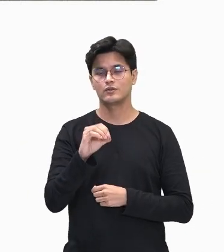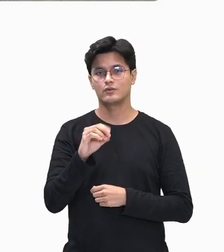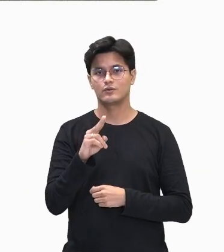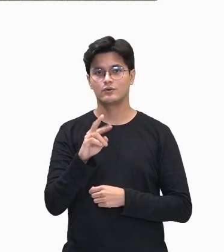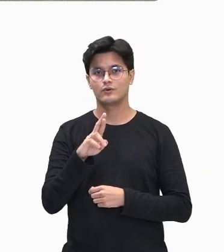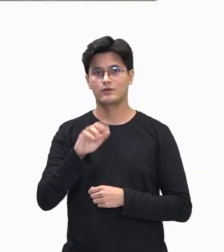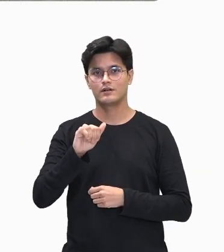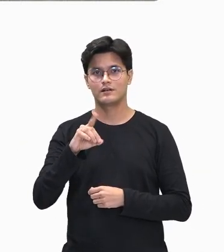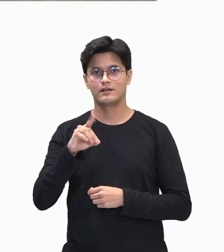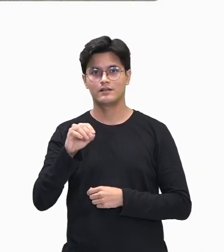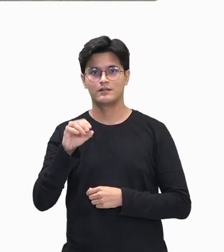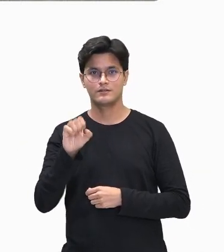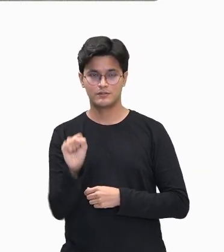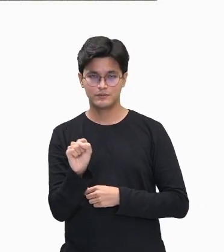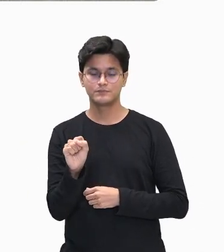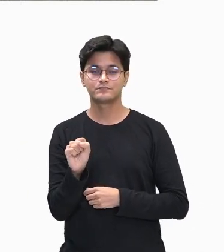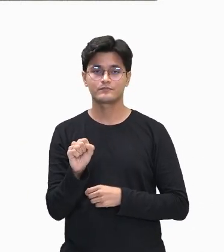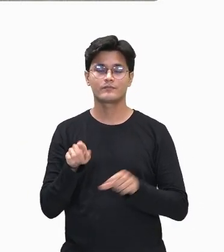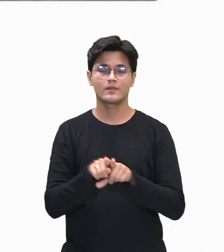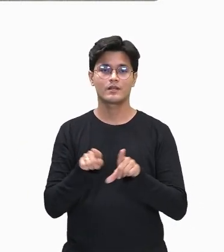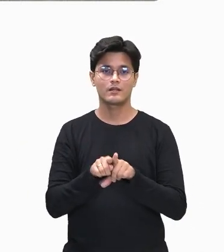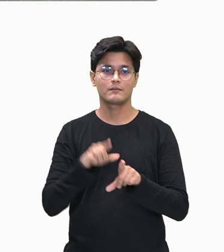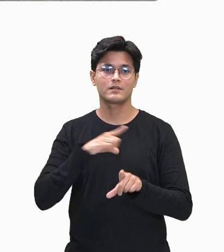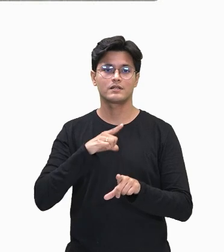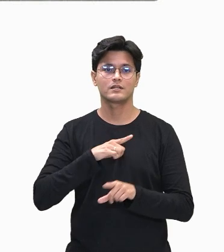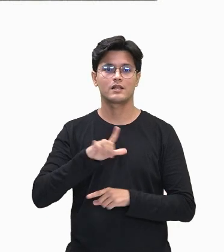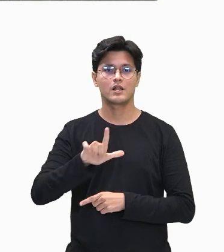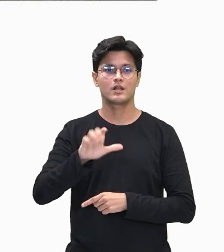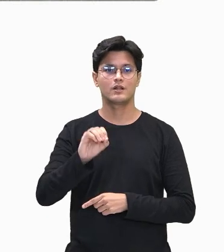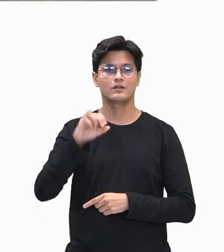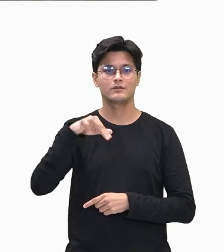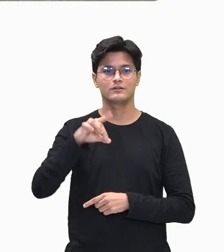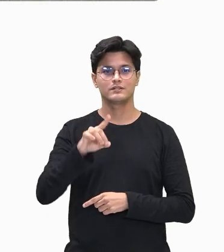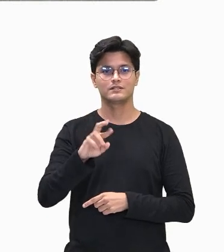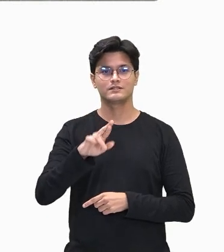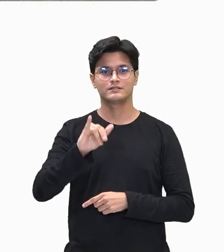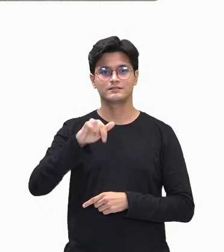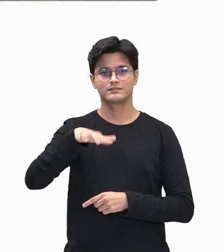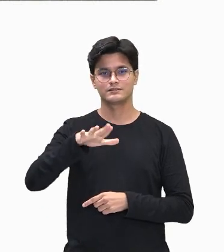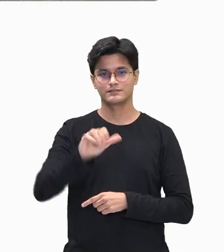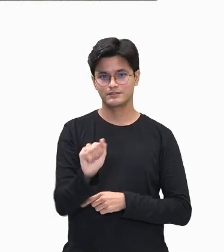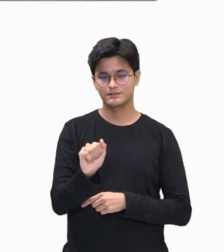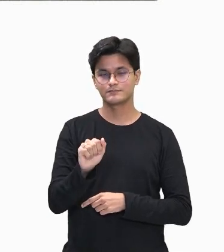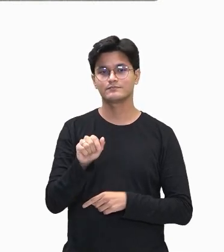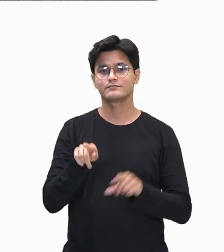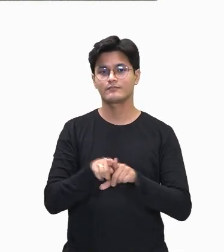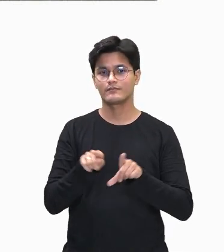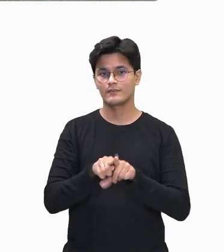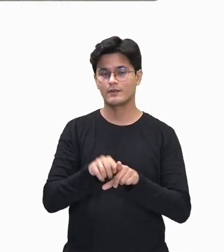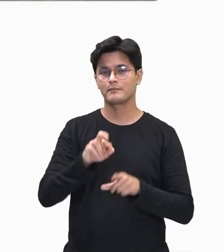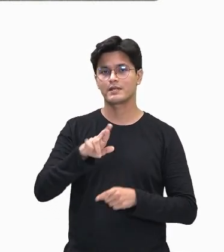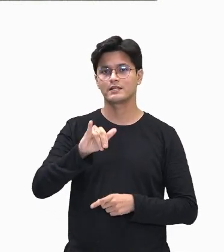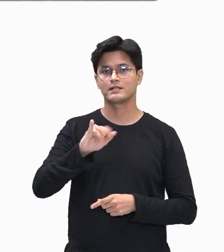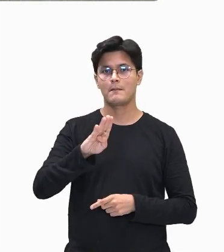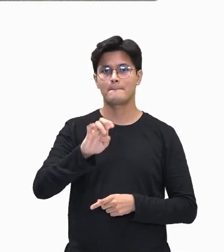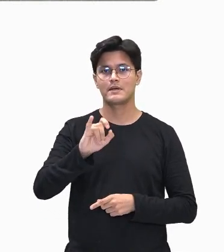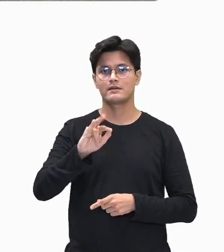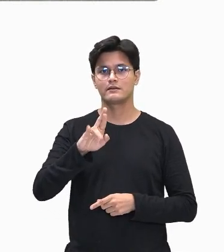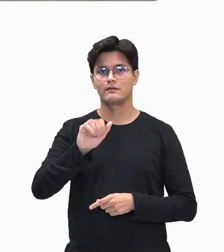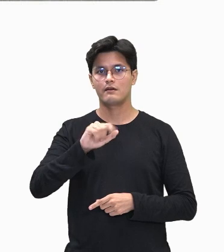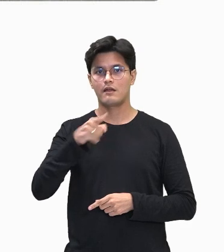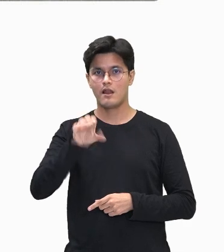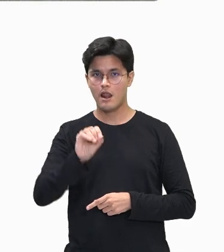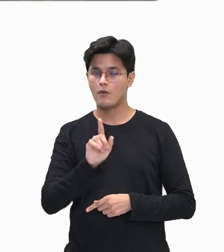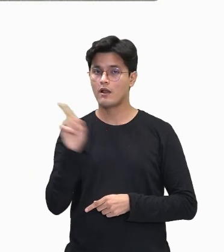Fora, em Minas Gerais, e nós temos Londrina, no Paraná, Ribeirão Preto, em São Paulo. E aí nós